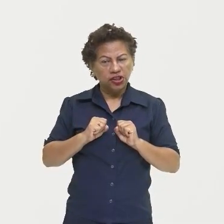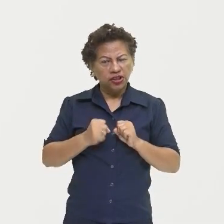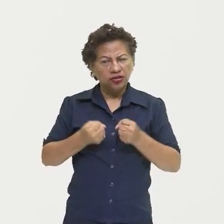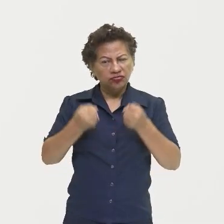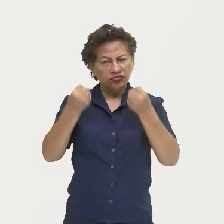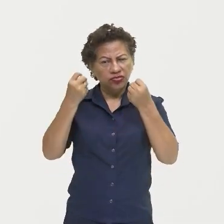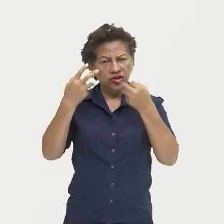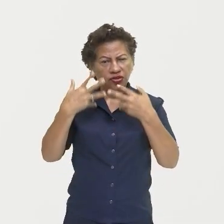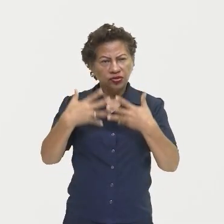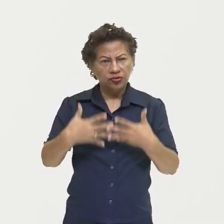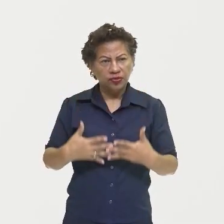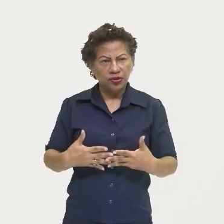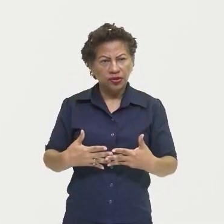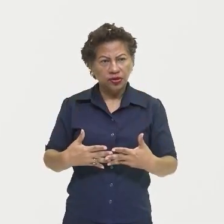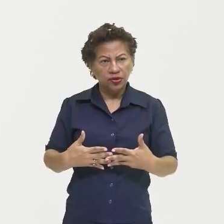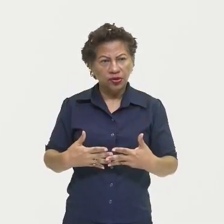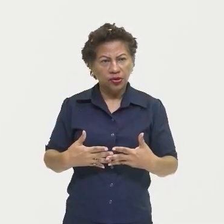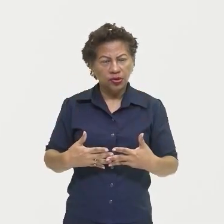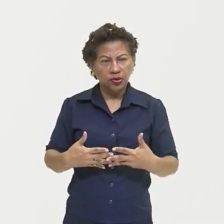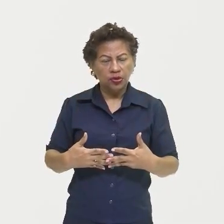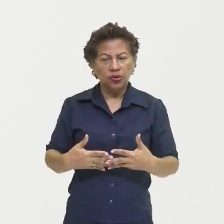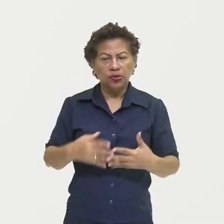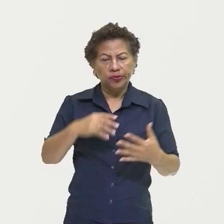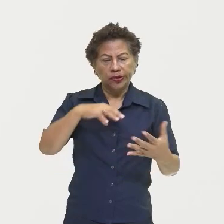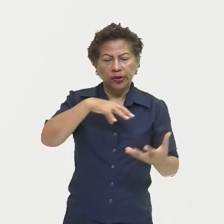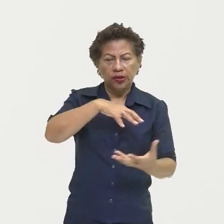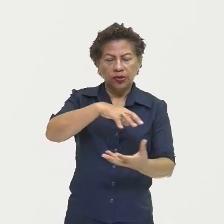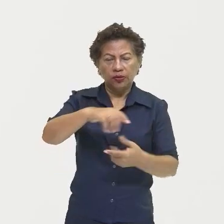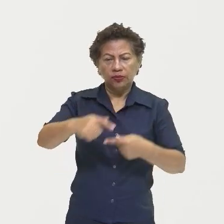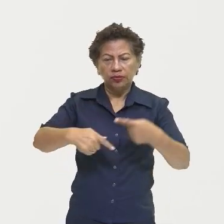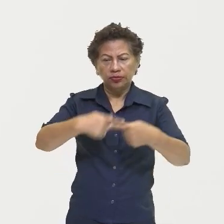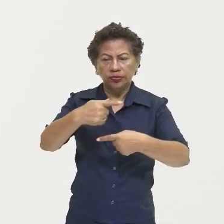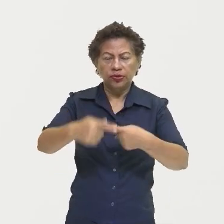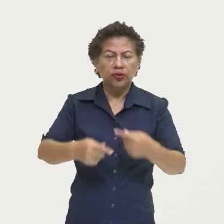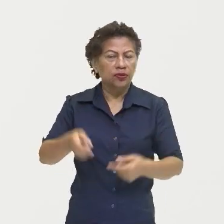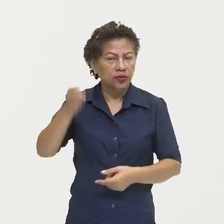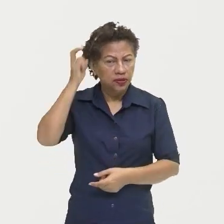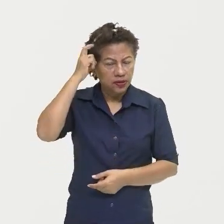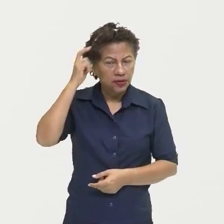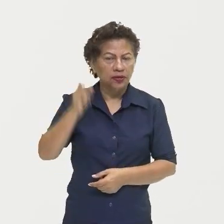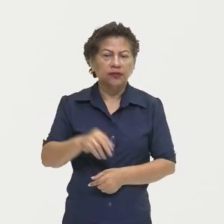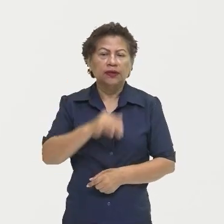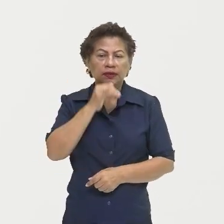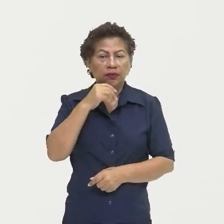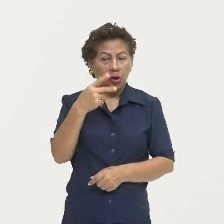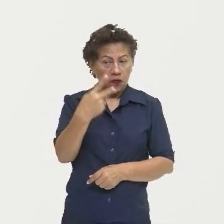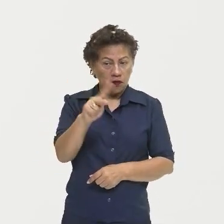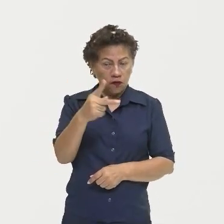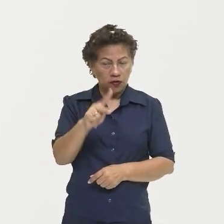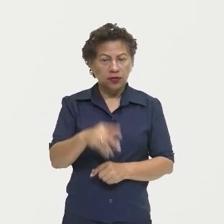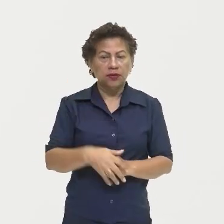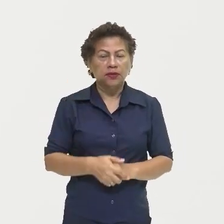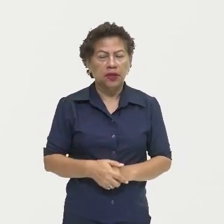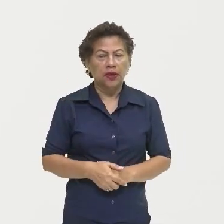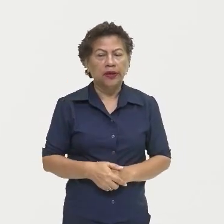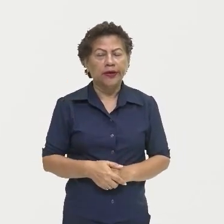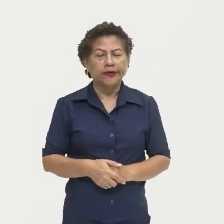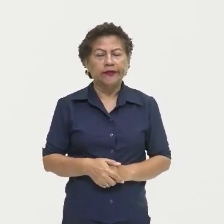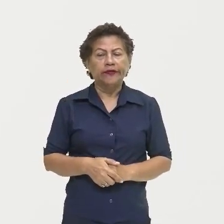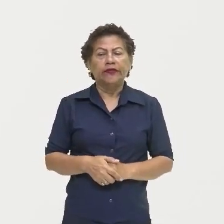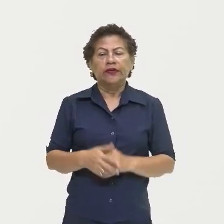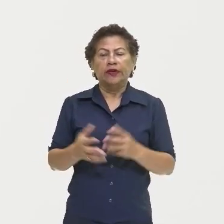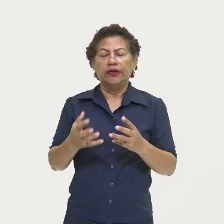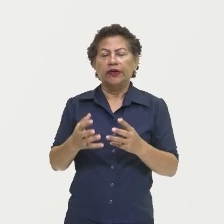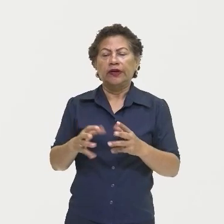anteriormente, quando nós falamos sobre a globalização cultural, né? Que é você se apropriar da cultura